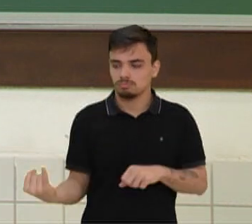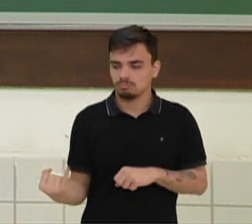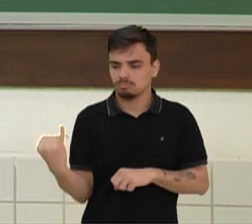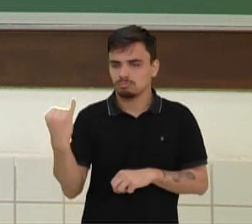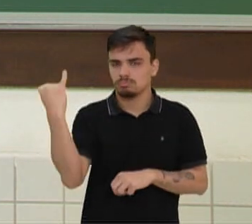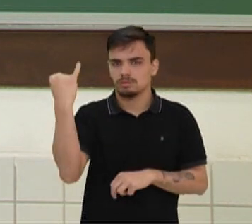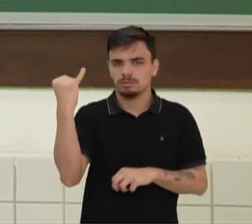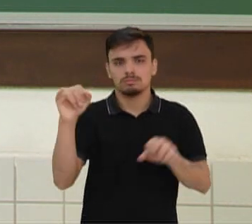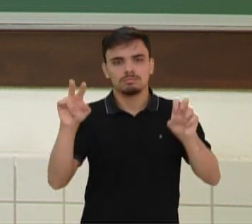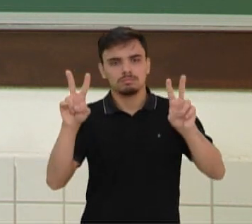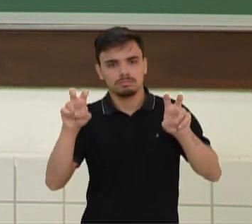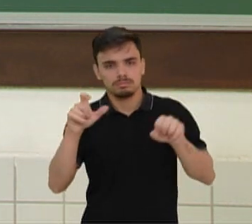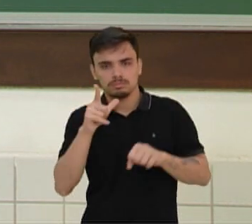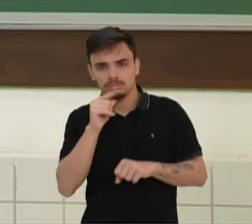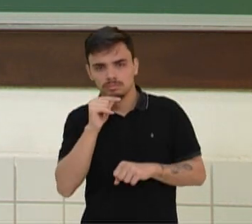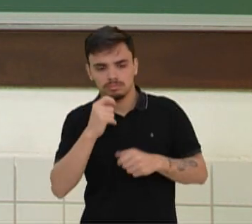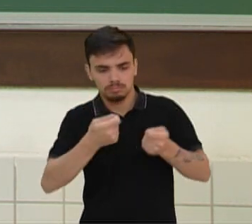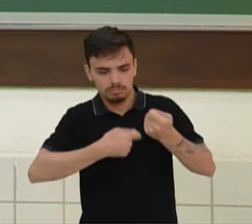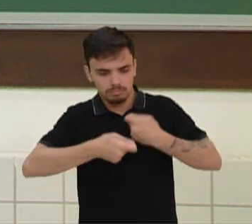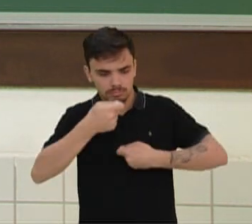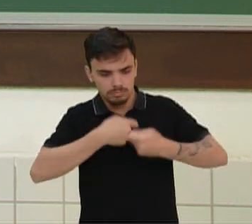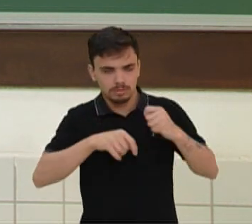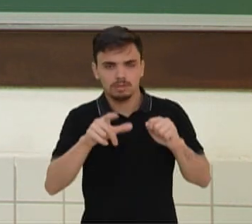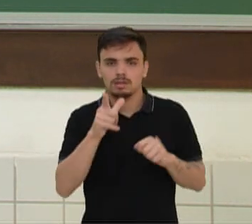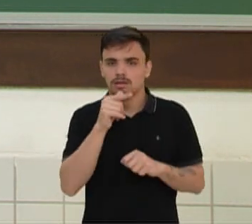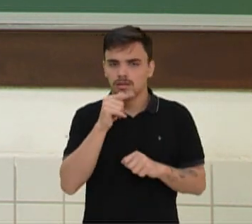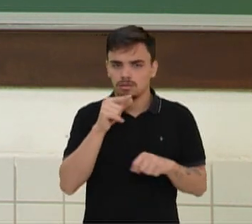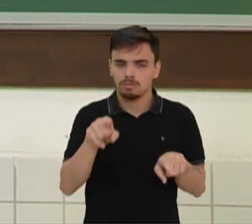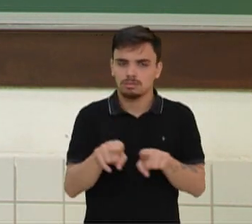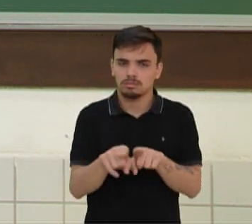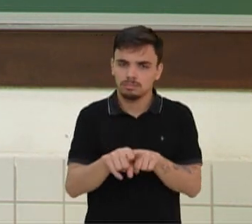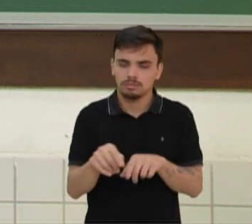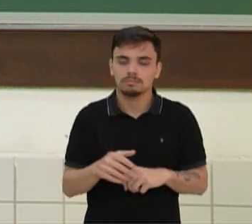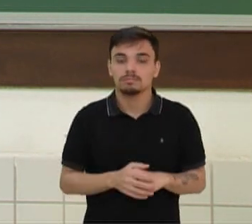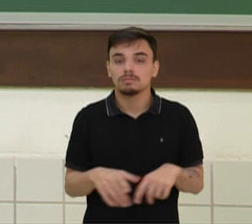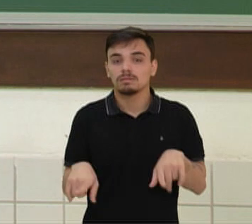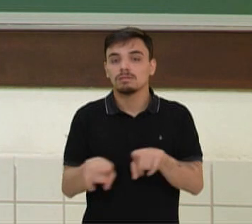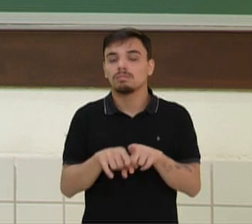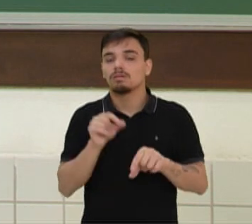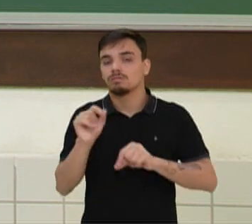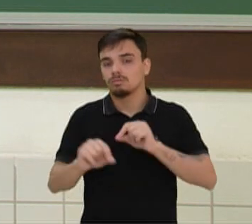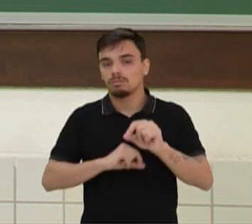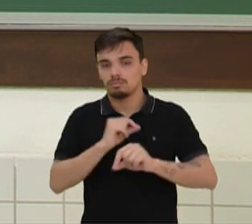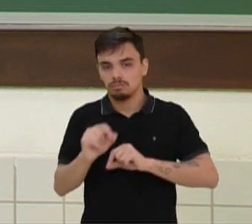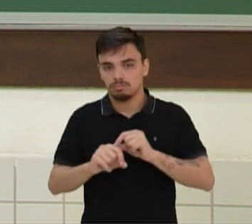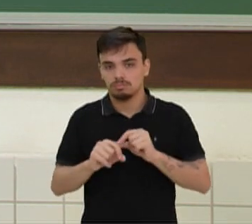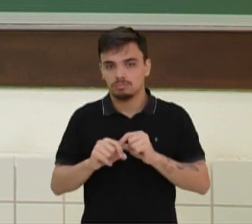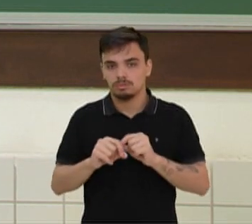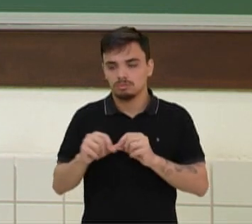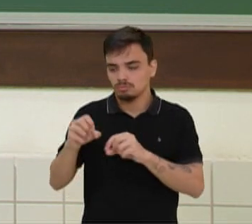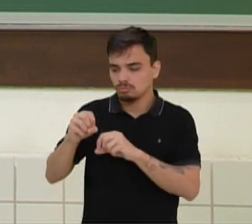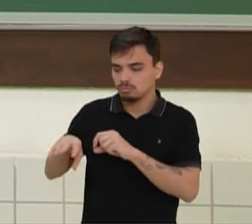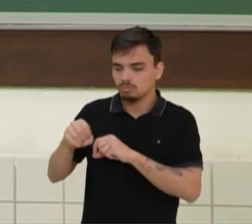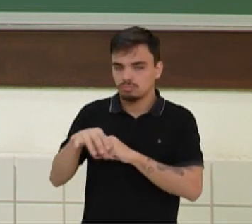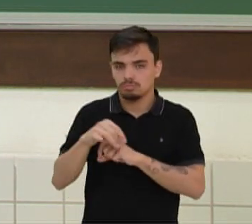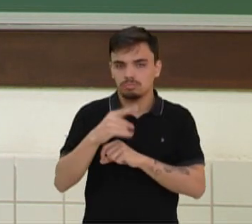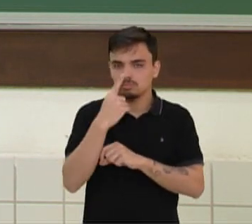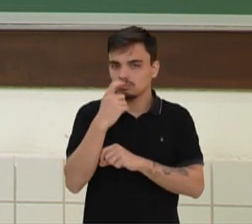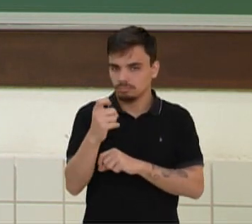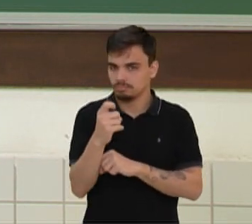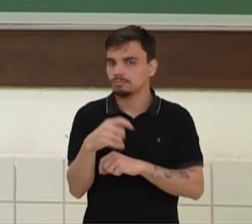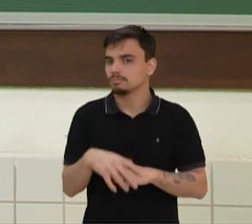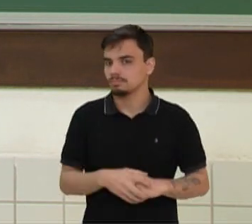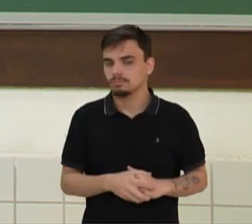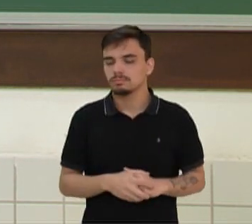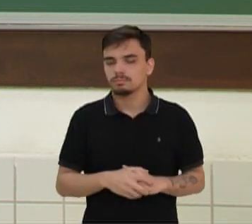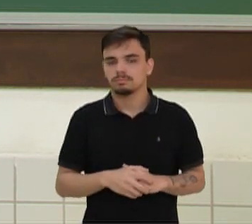realmente da água, da economia da água, né? E também vimos sobre os descartes dos lixos, né?